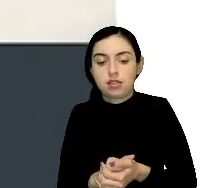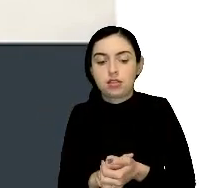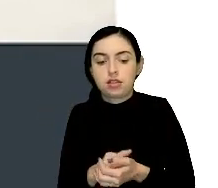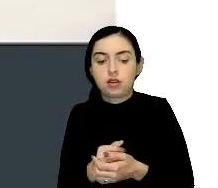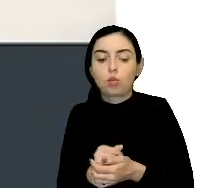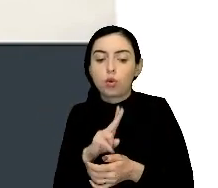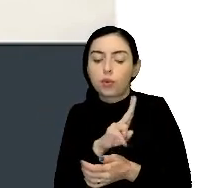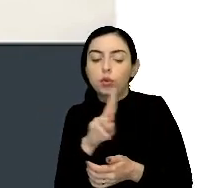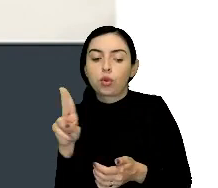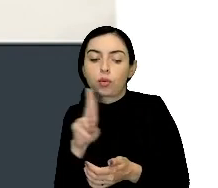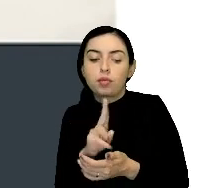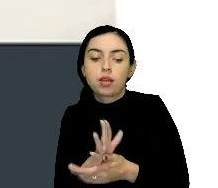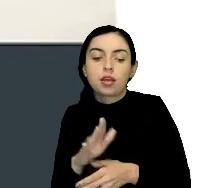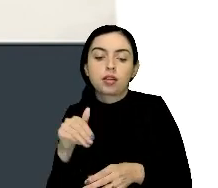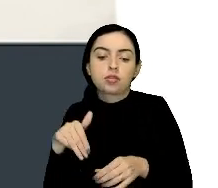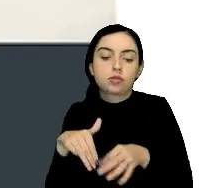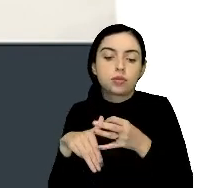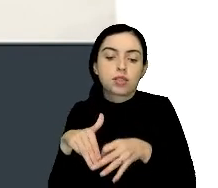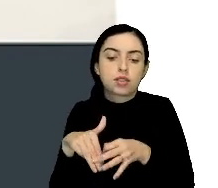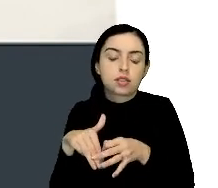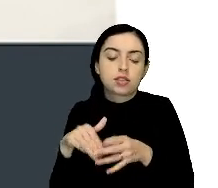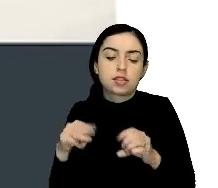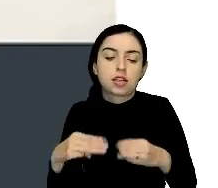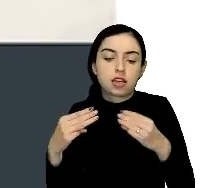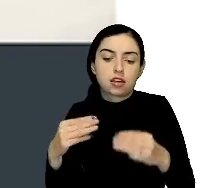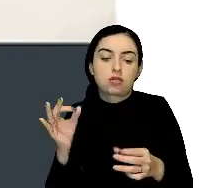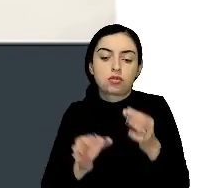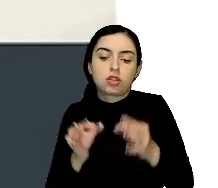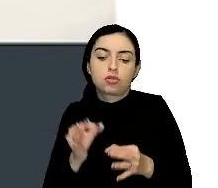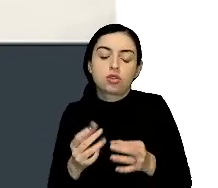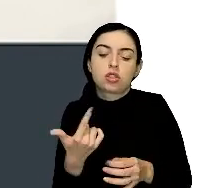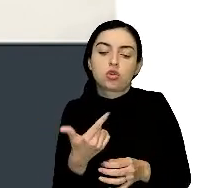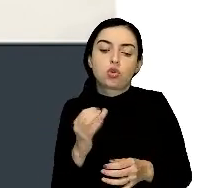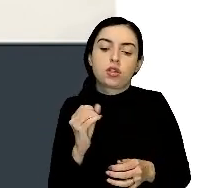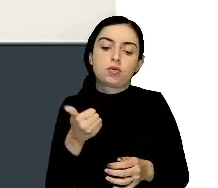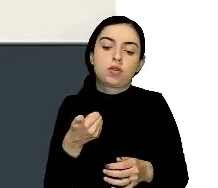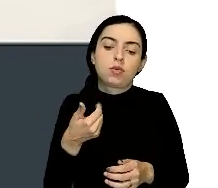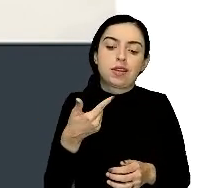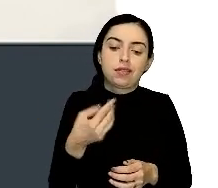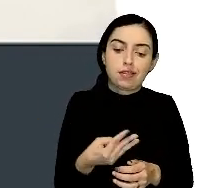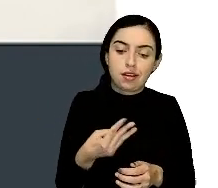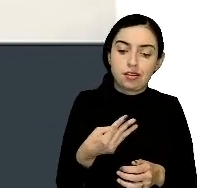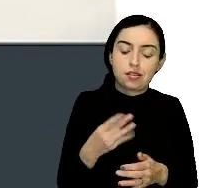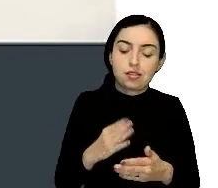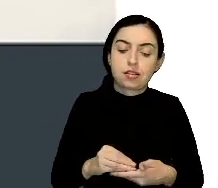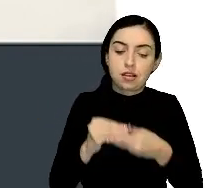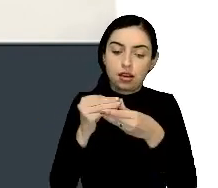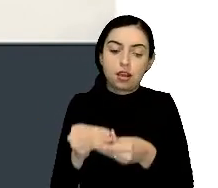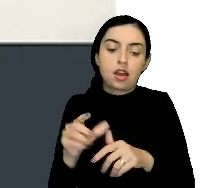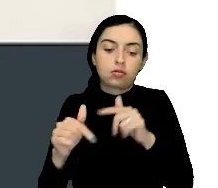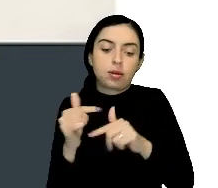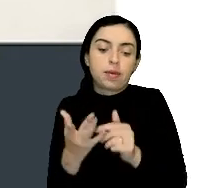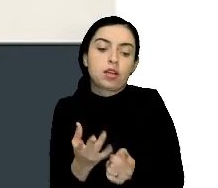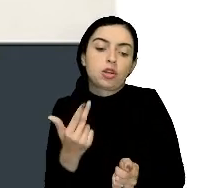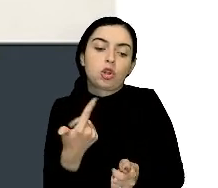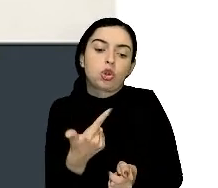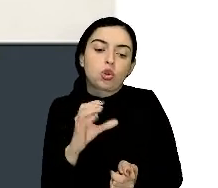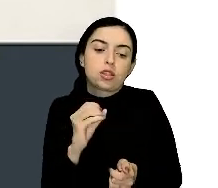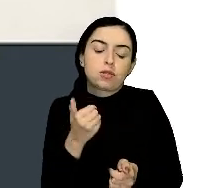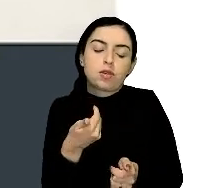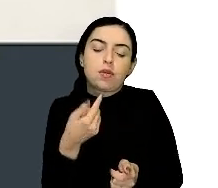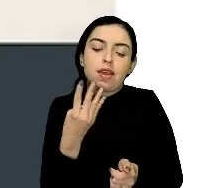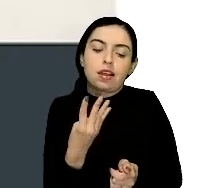nomeados pelo Ministério da Justiça lá em 2013. Eles entregaram o serviço em 2014, né? Mas essa é a